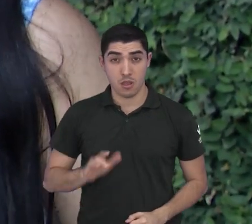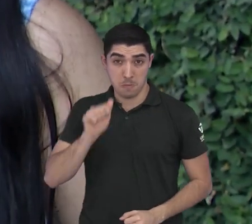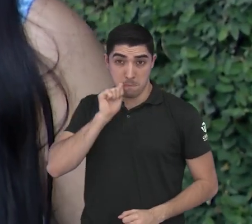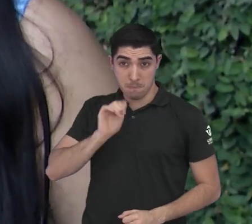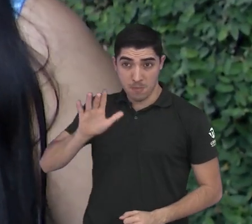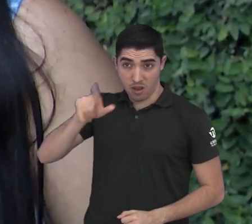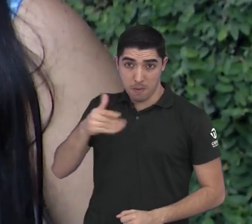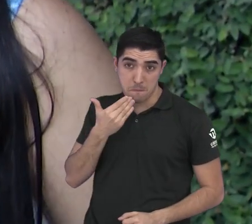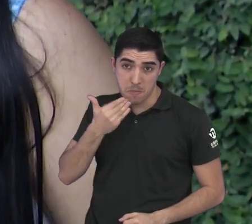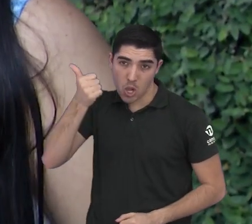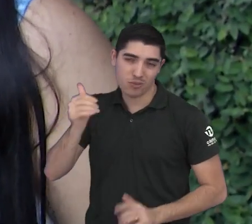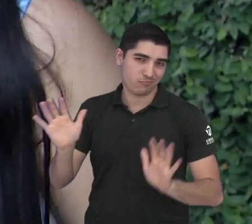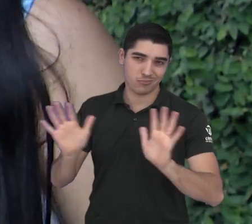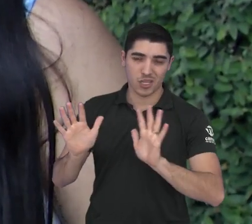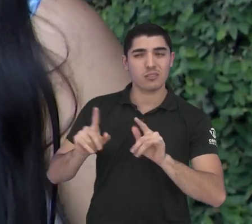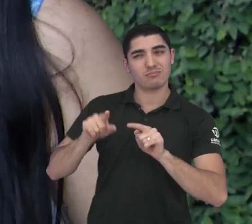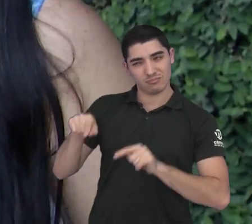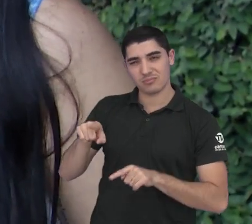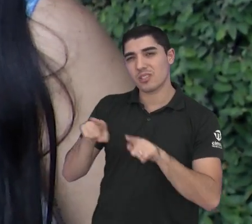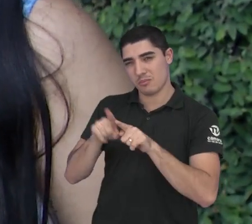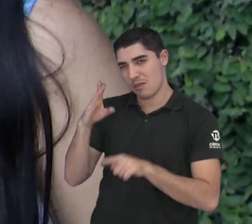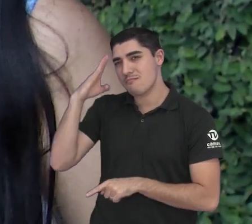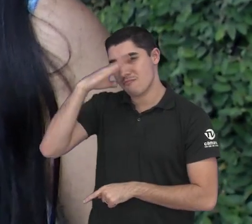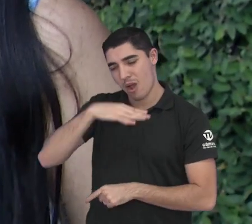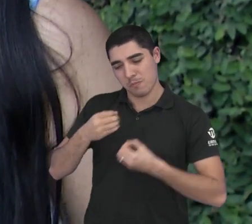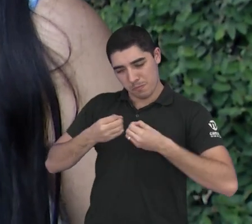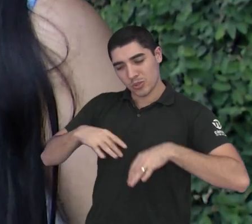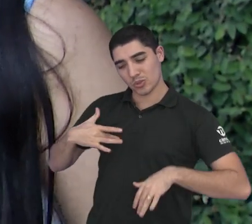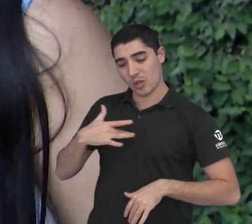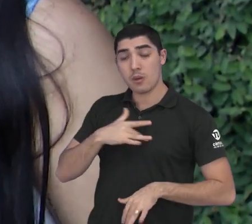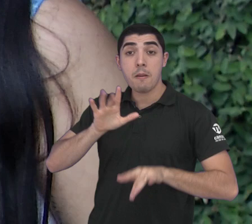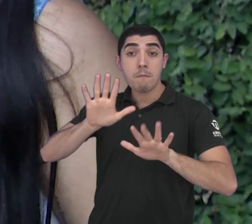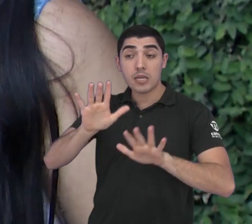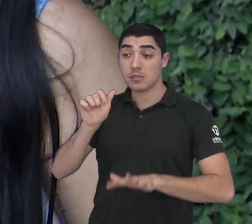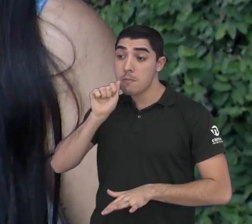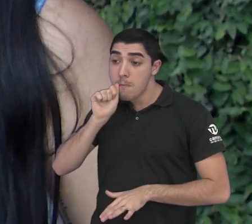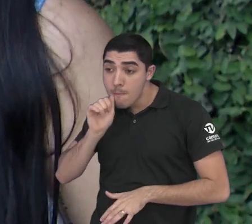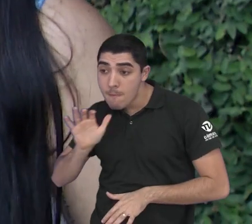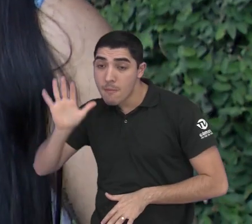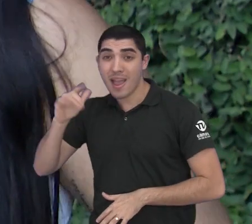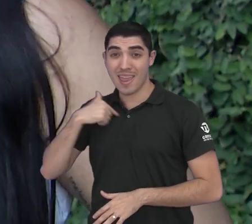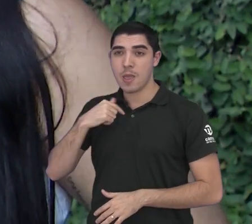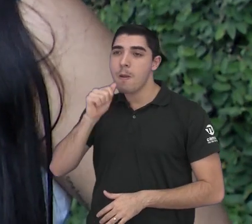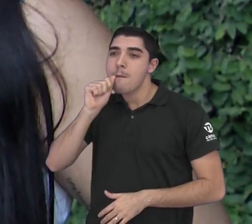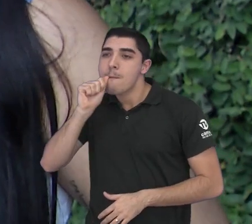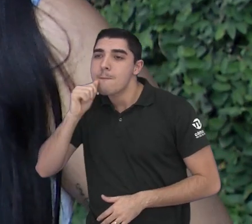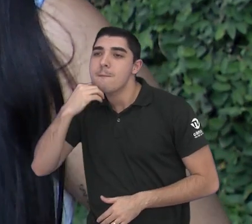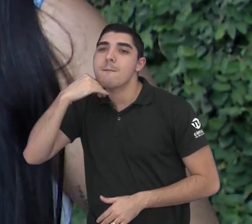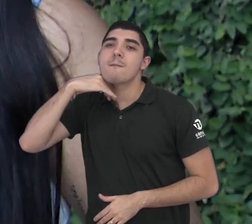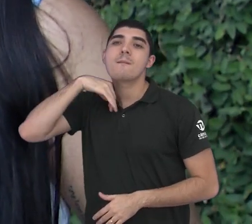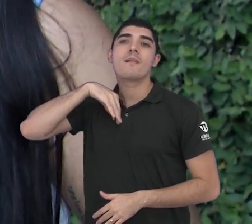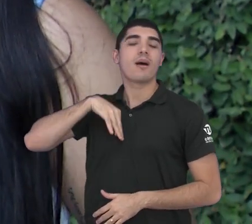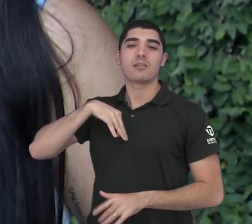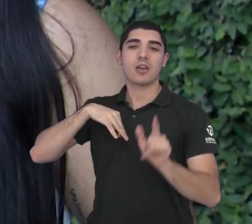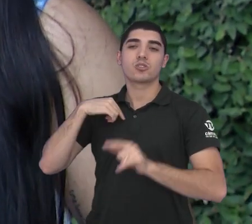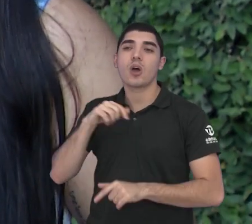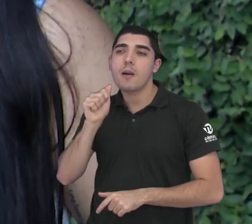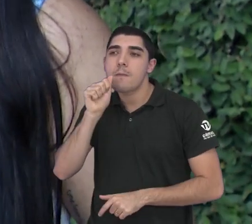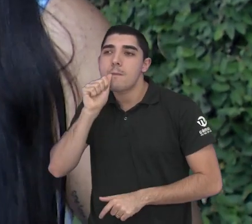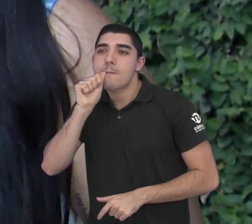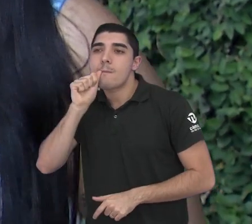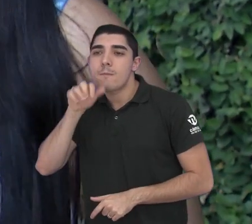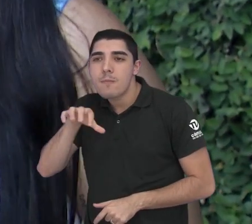opção, ele faz muito mal também, mas o cigarro eletrônico, no meu caso, eu não trago. Então, é